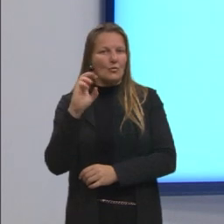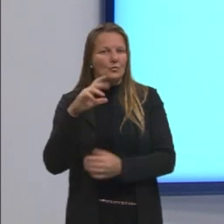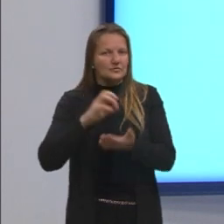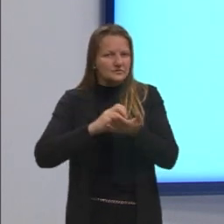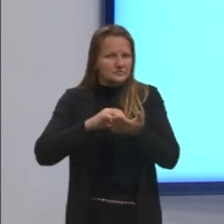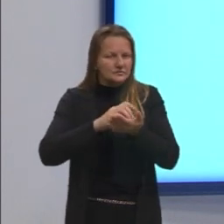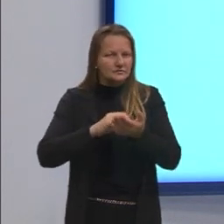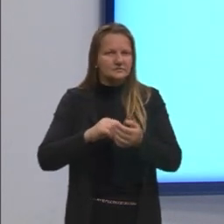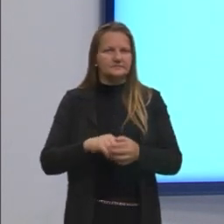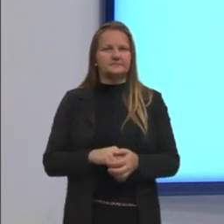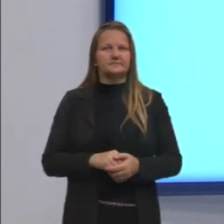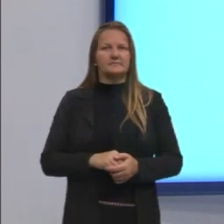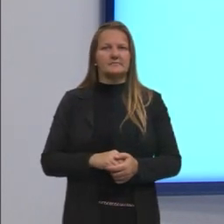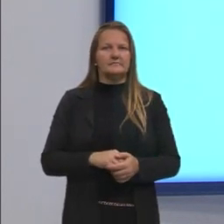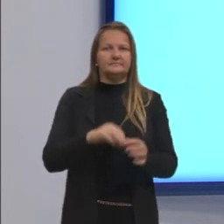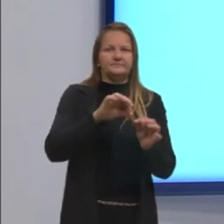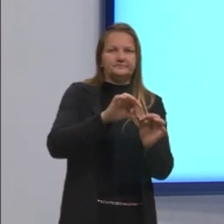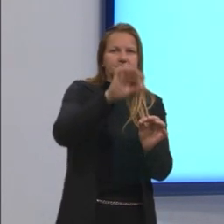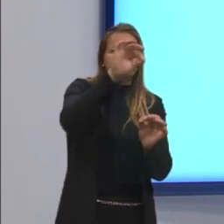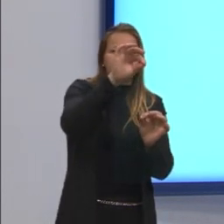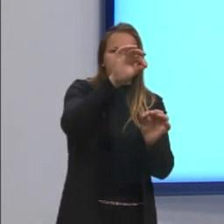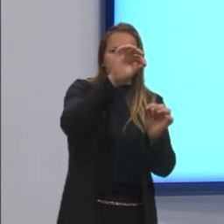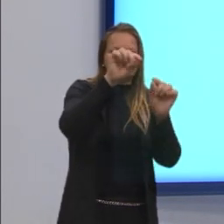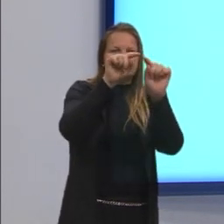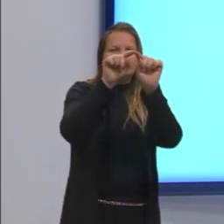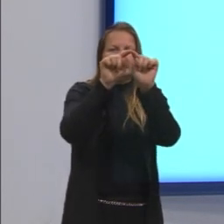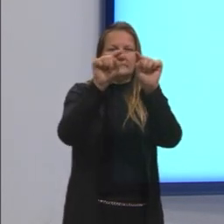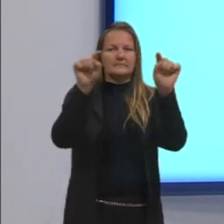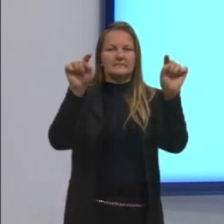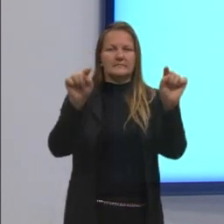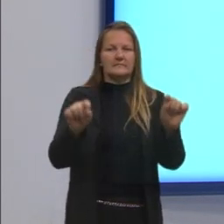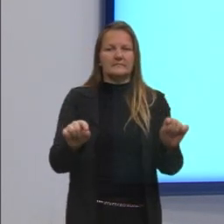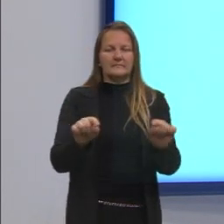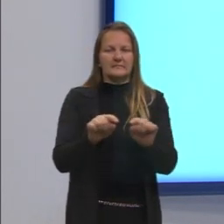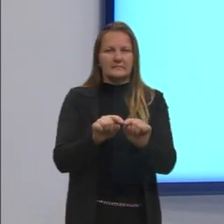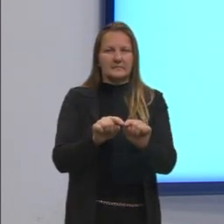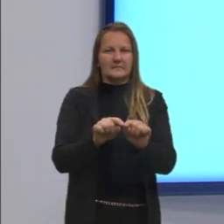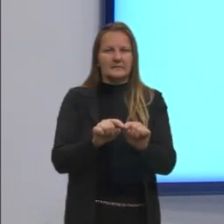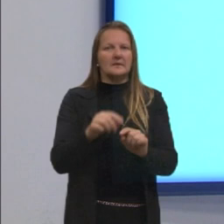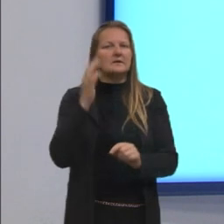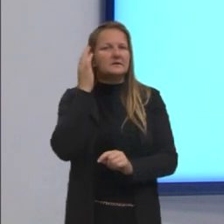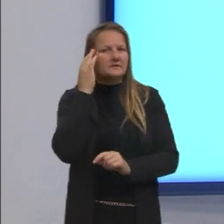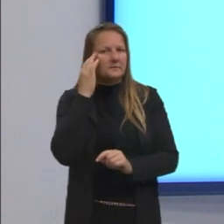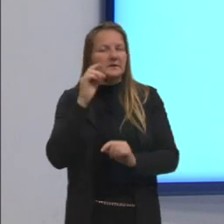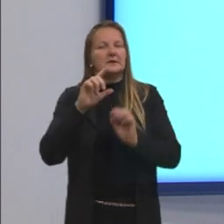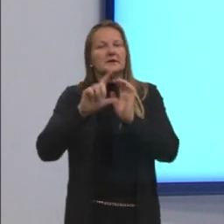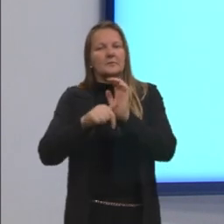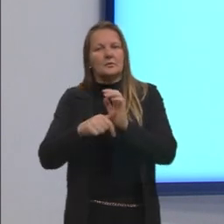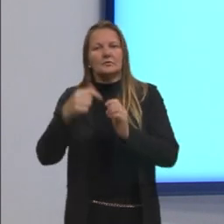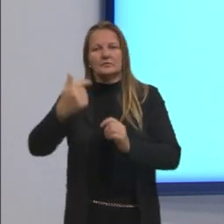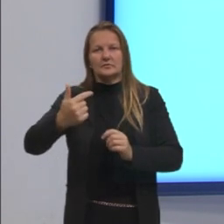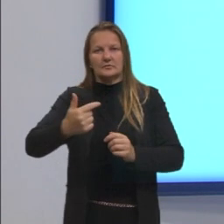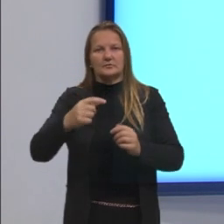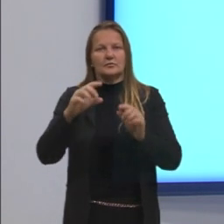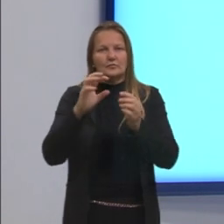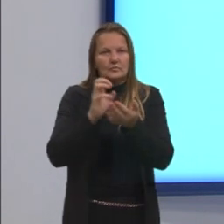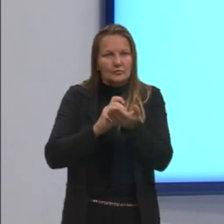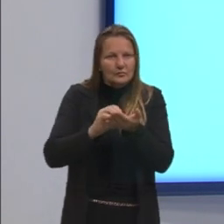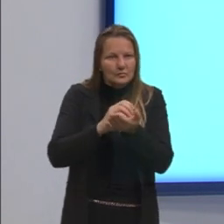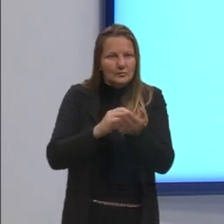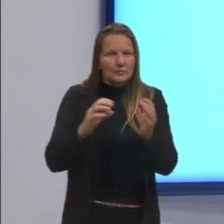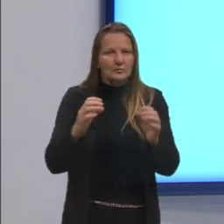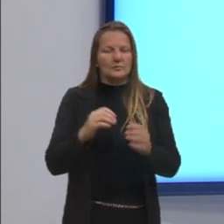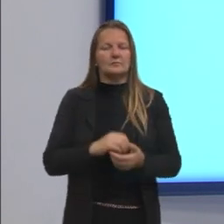aqui eu vou calcular com vocês a área dessas duas figuras porque é bom até para a gente relembrar um pouco como